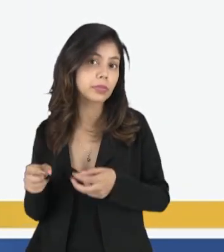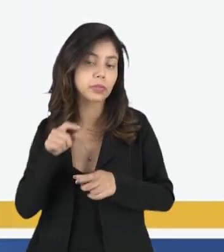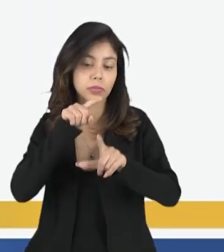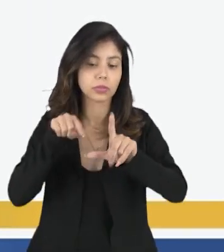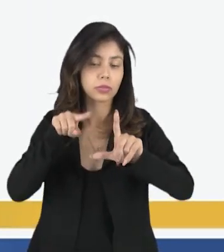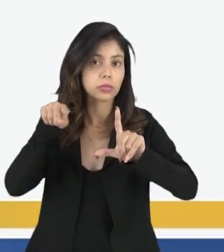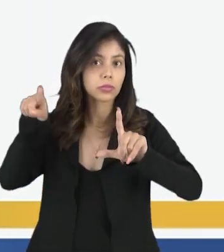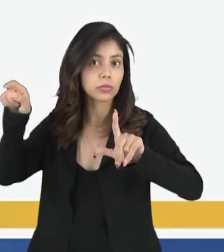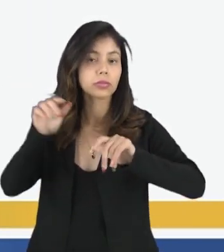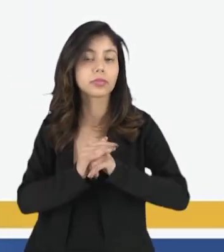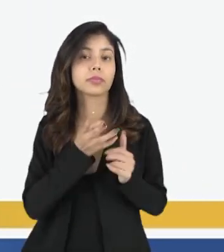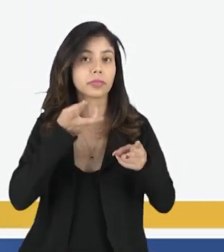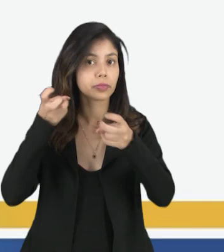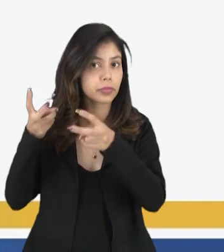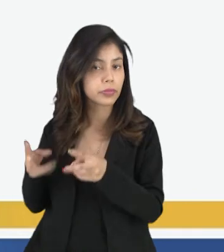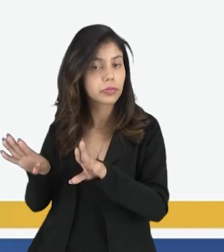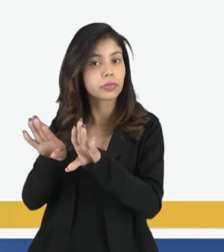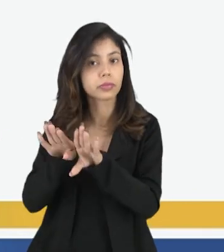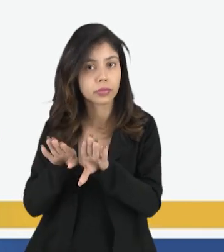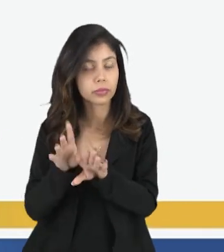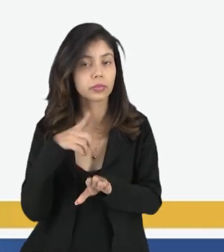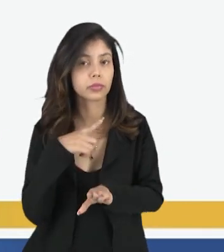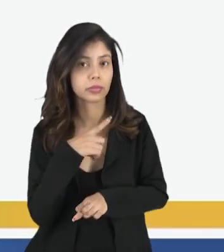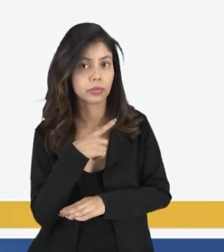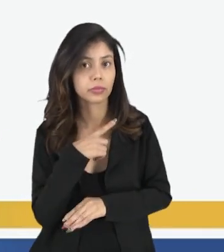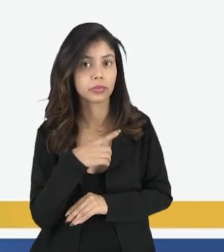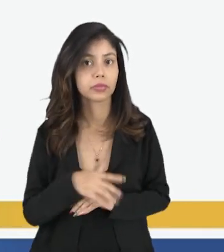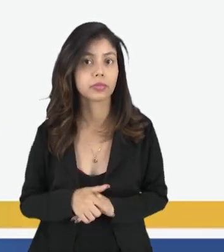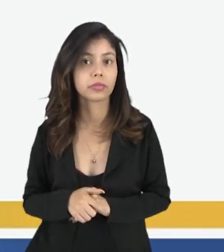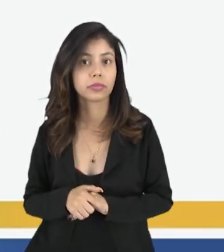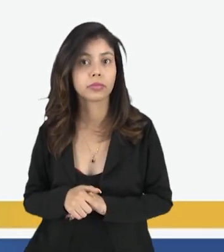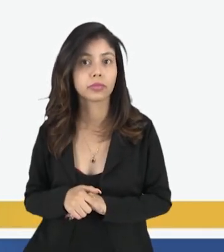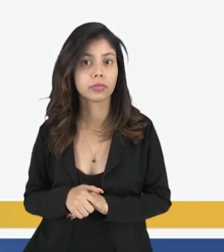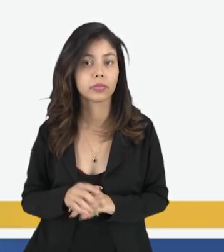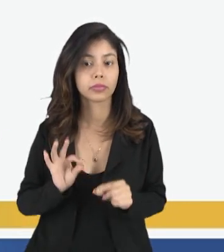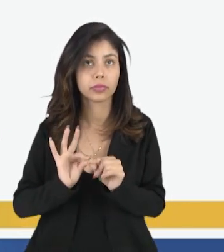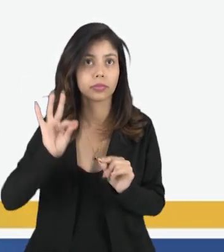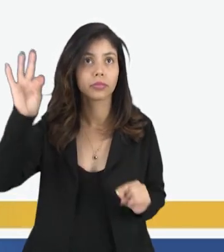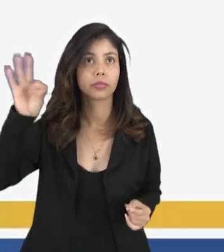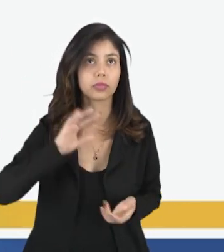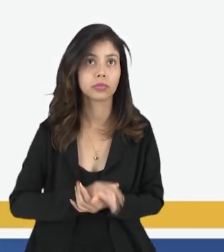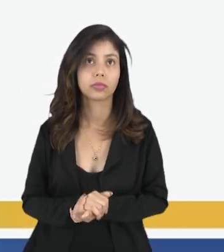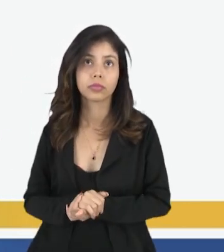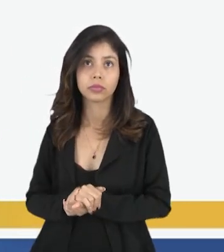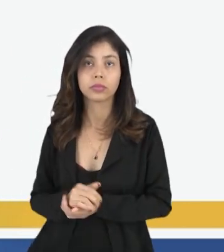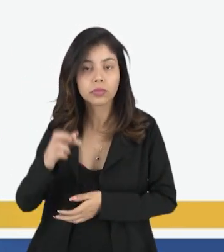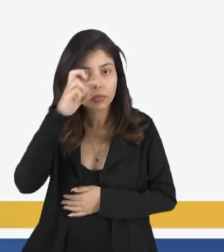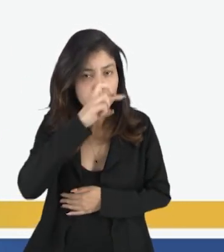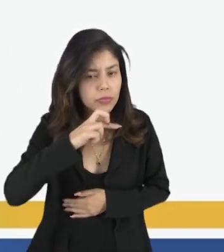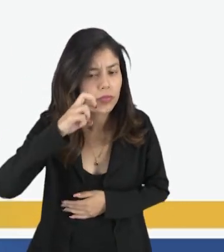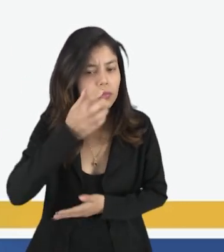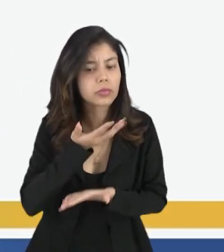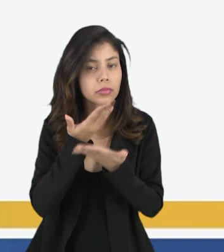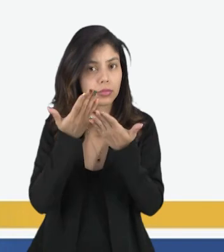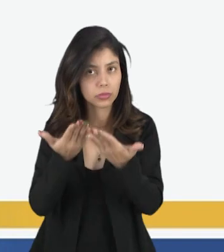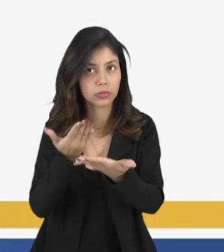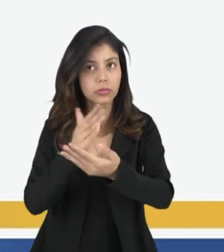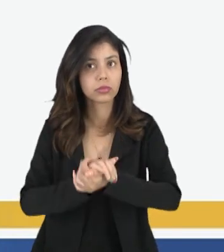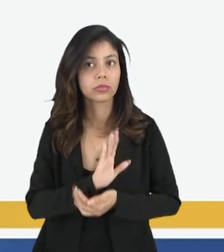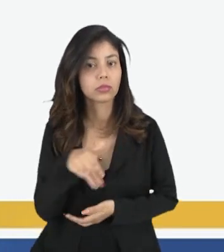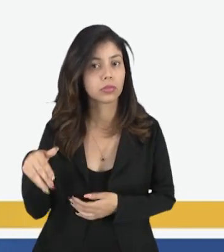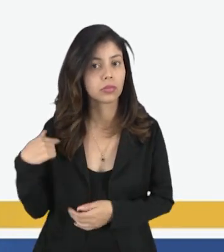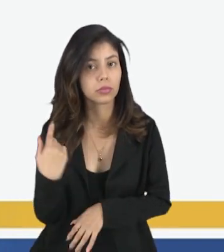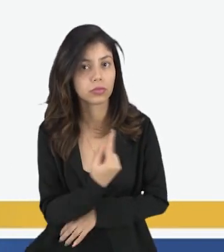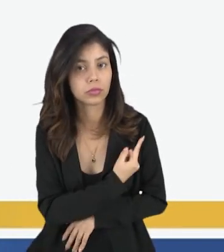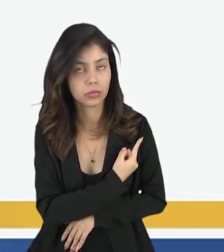gráfico, você vai perceber que nós temos um gráfico crescente. Então, nesse caso, quando você